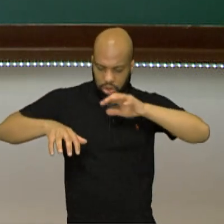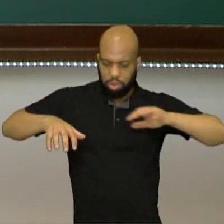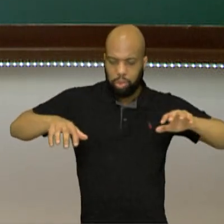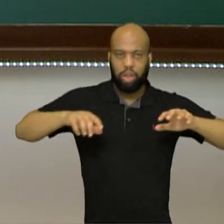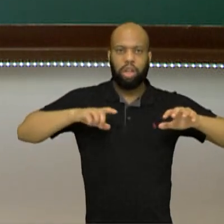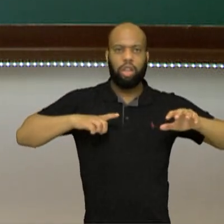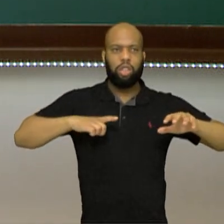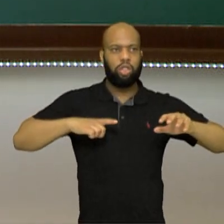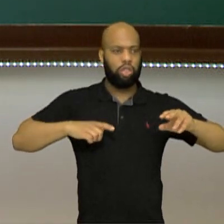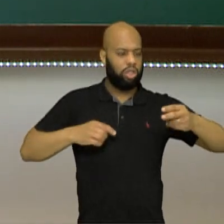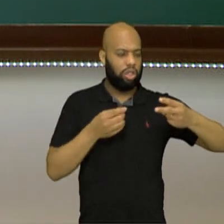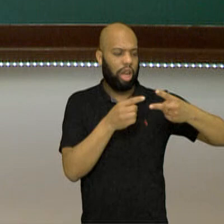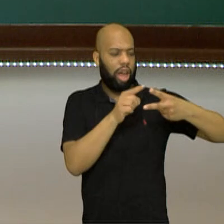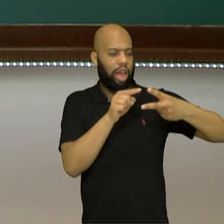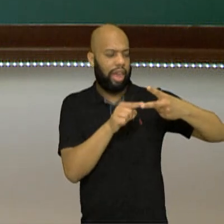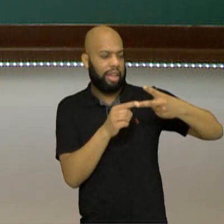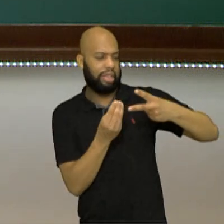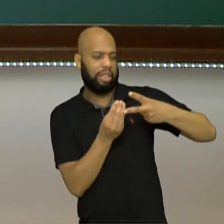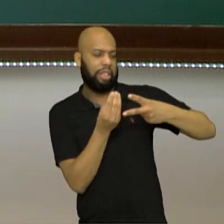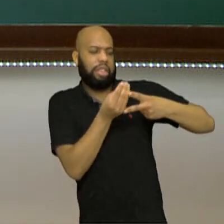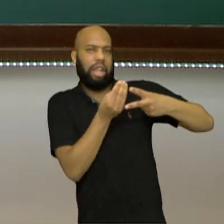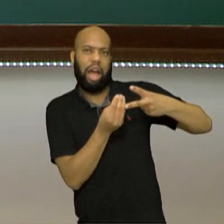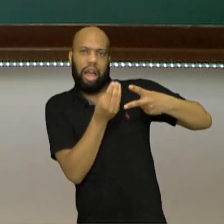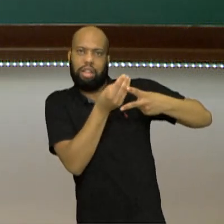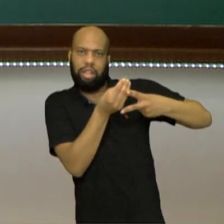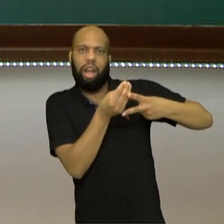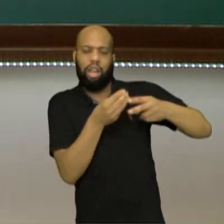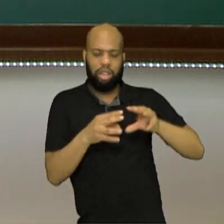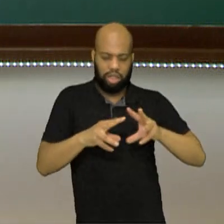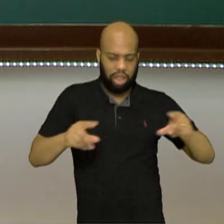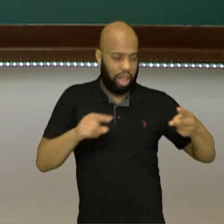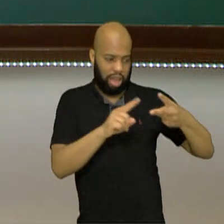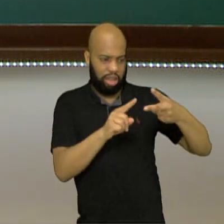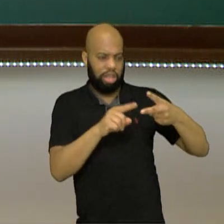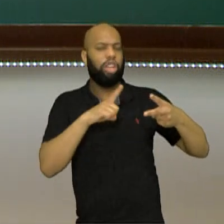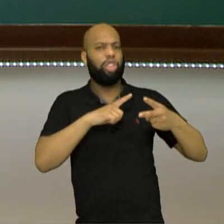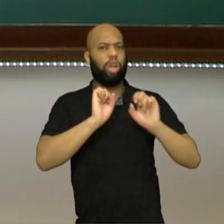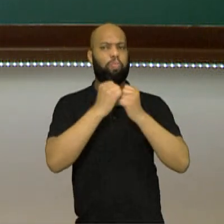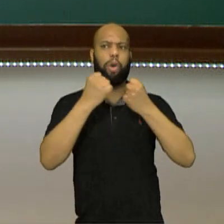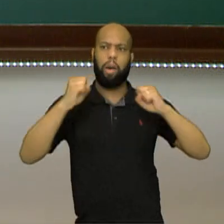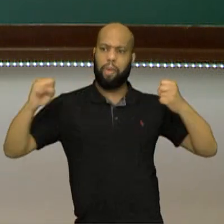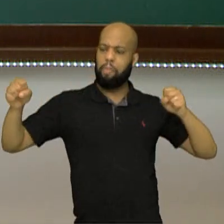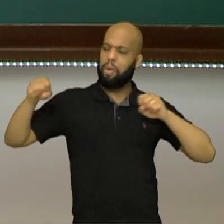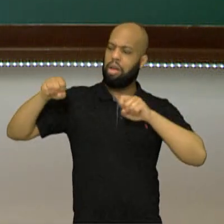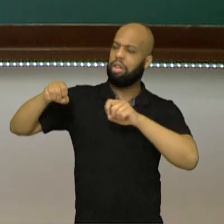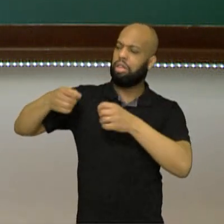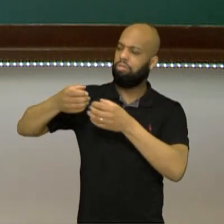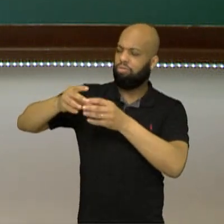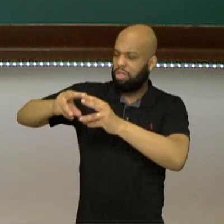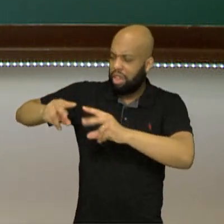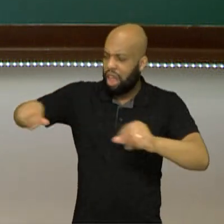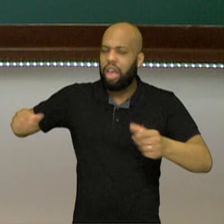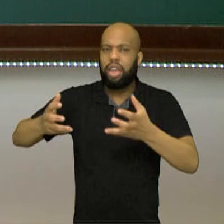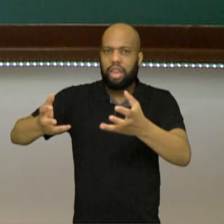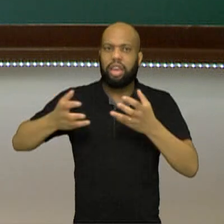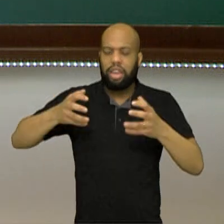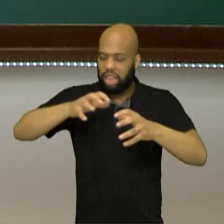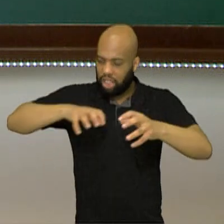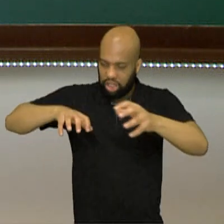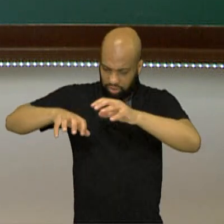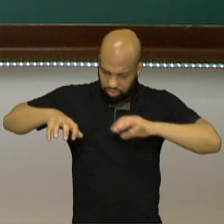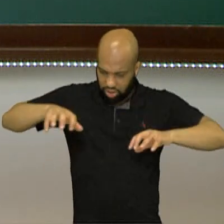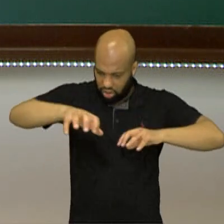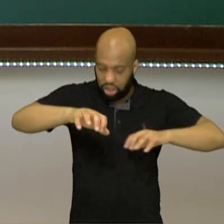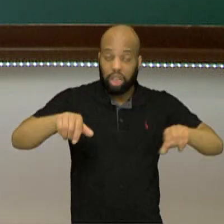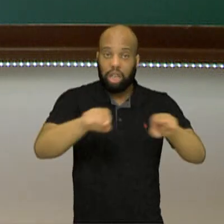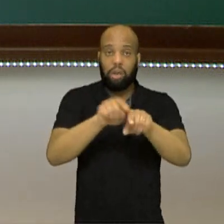um passando uma porção de terra para outros. Então alguém tinha muita terra, queria dividir aquela terra para se proteger, para